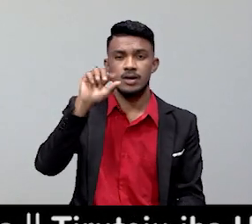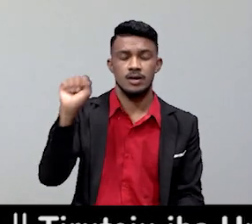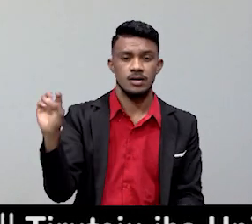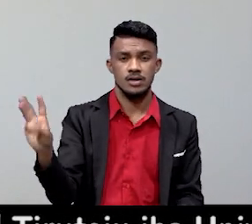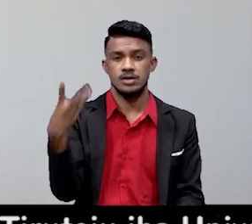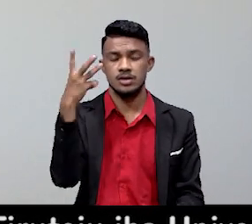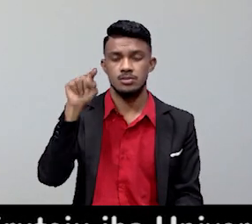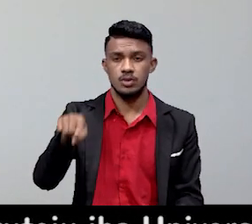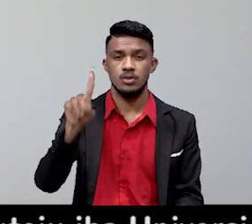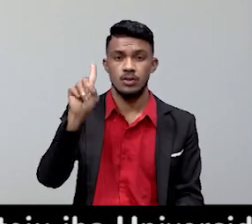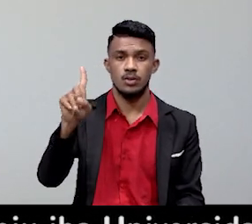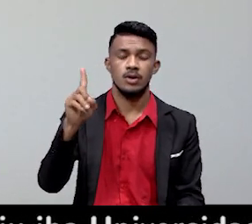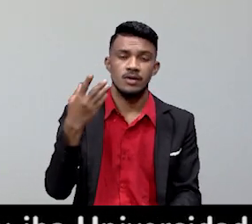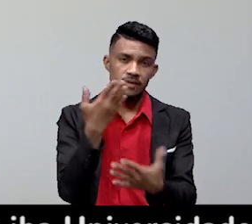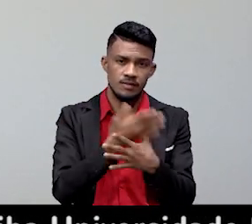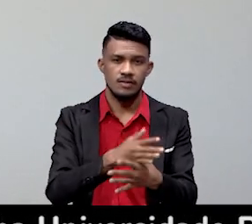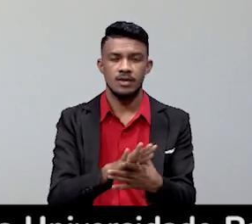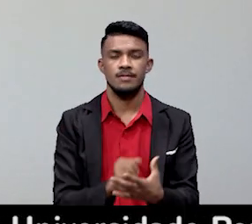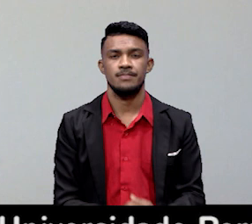drainagem cerebral, inclui canal em costa. Né?